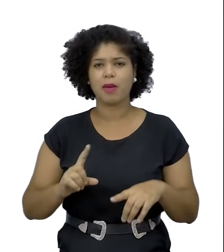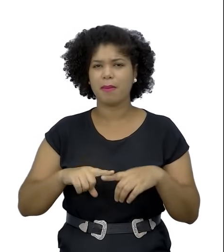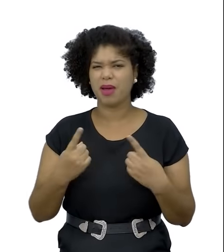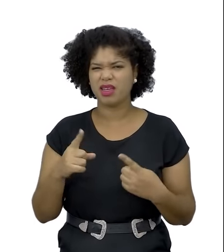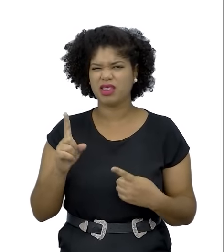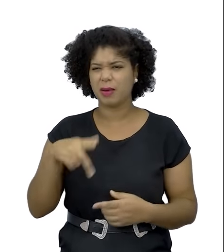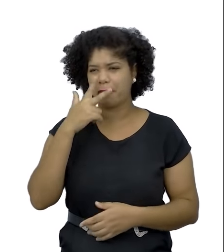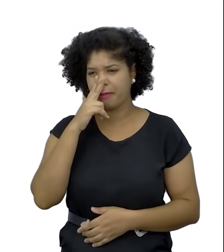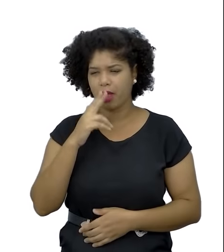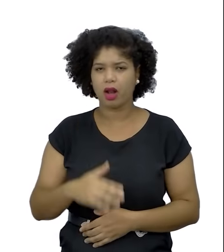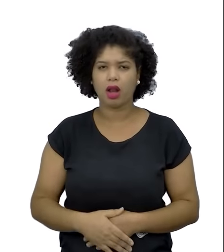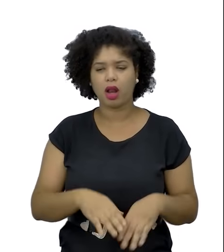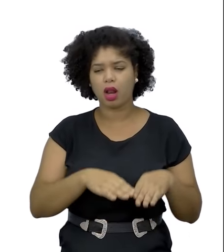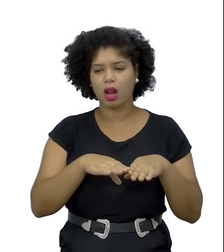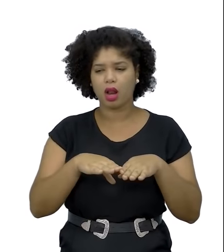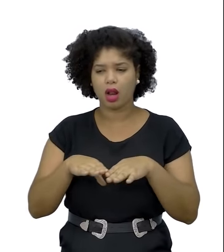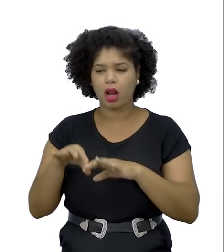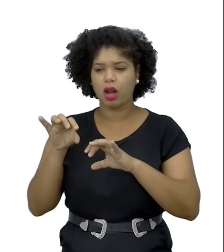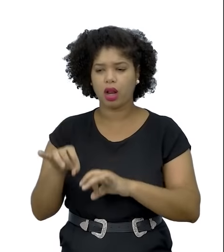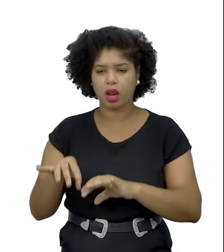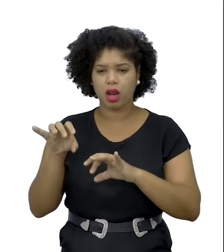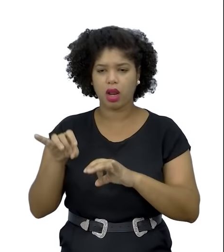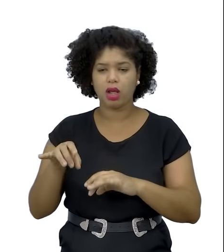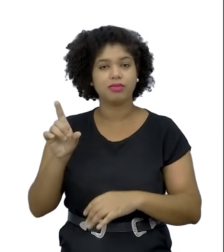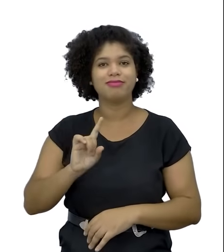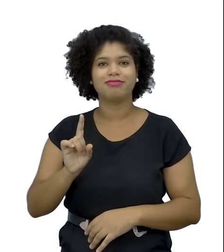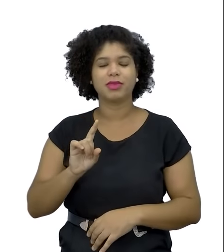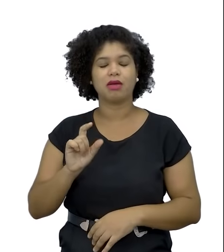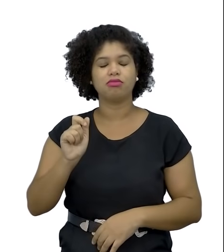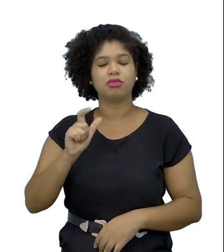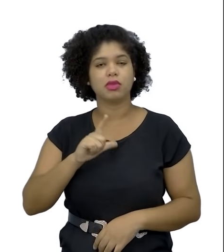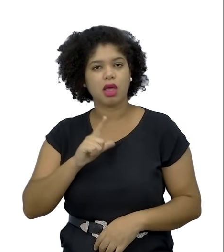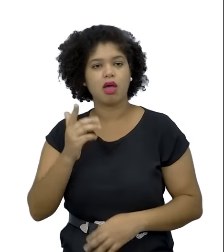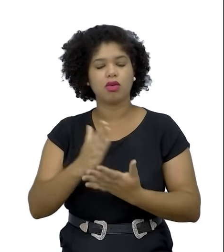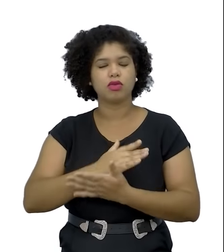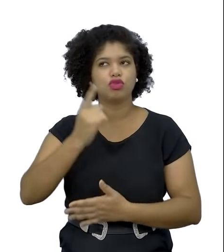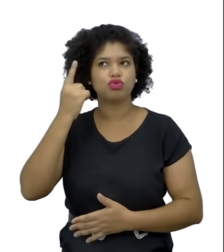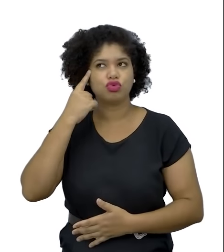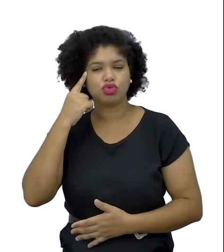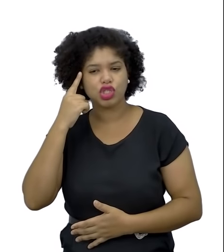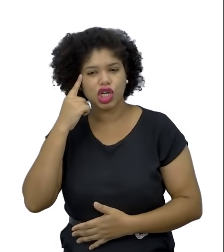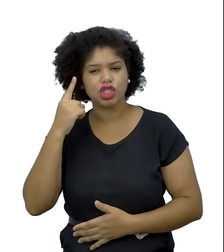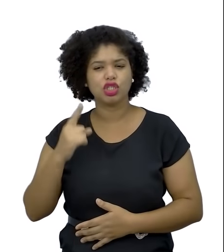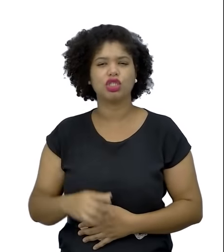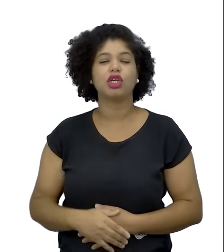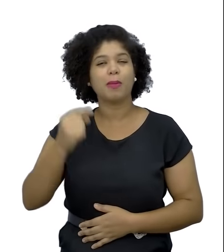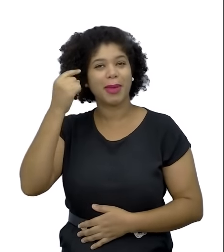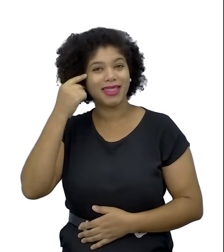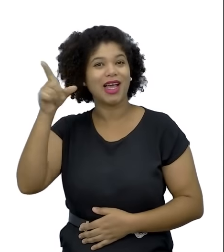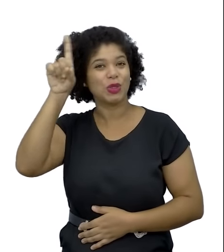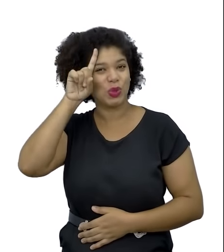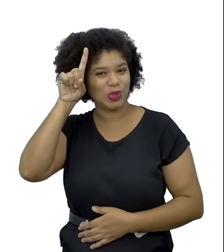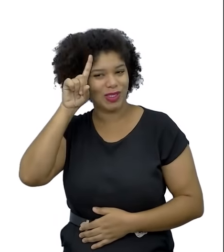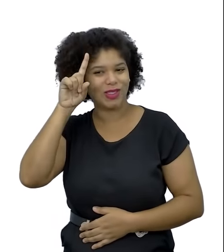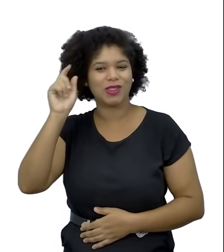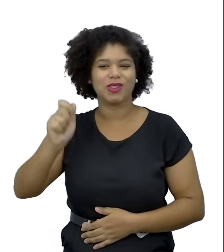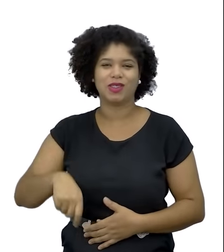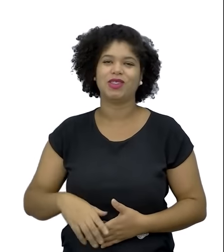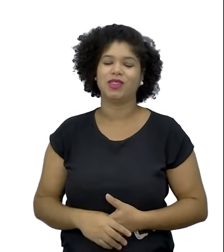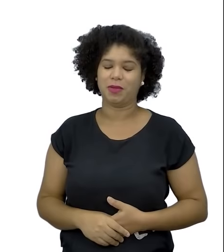forma mecânica e repetitiva, mas com situações que partem da vivência dessas crianças. Ou